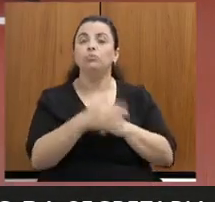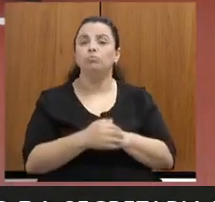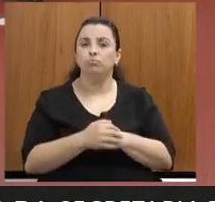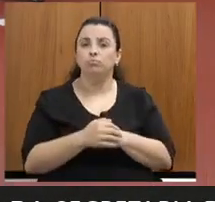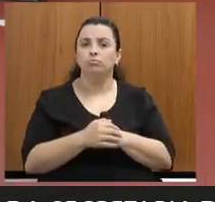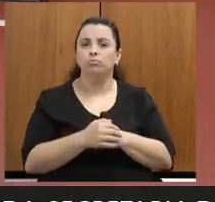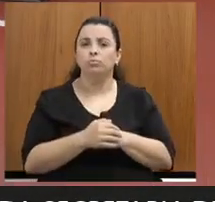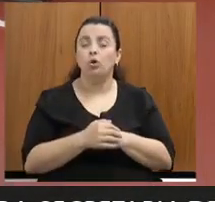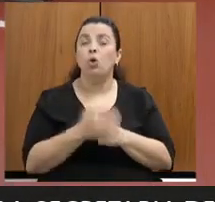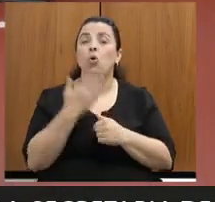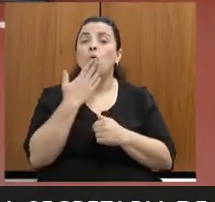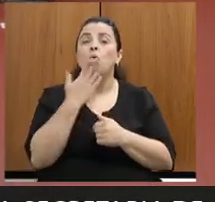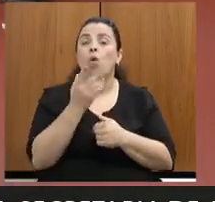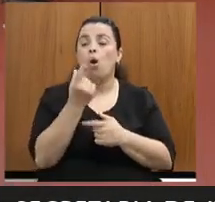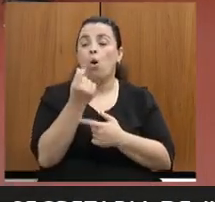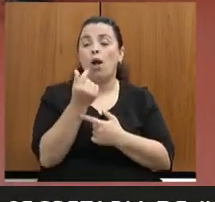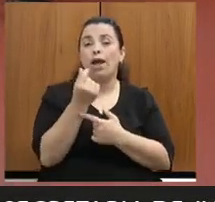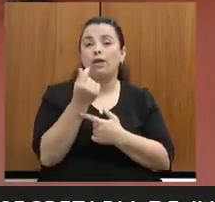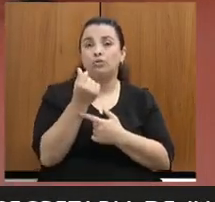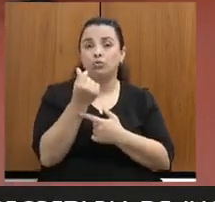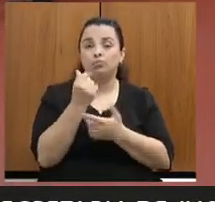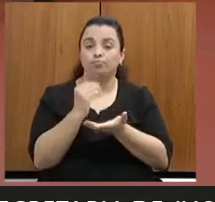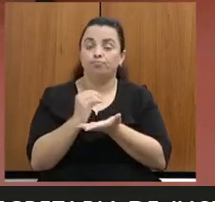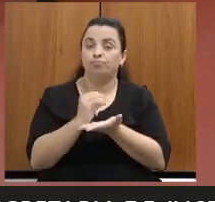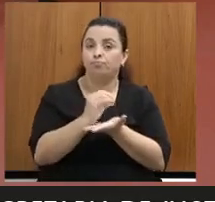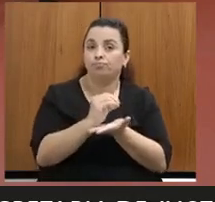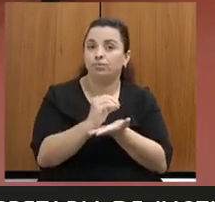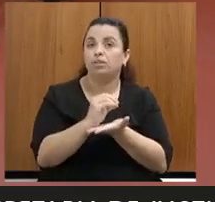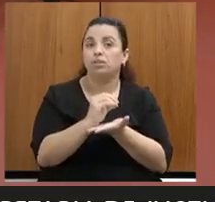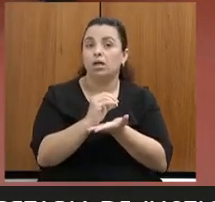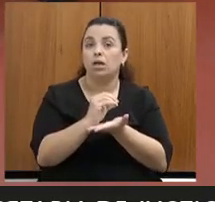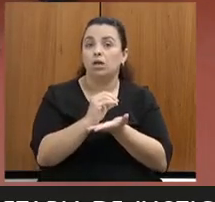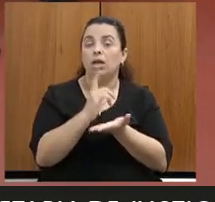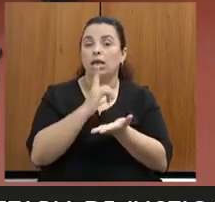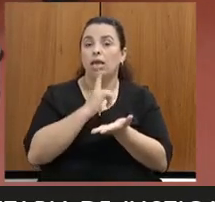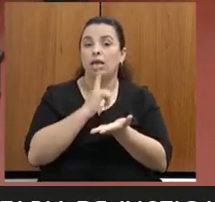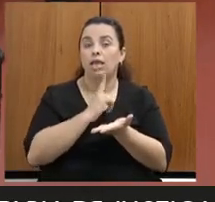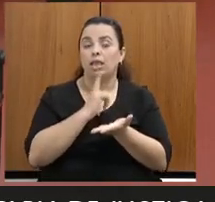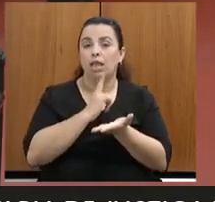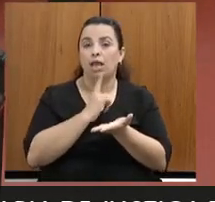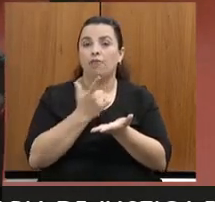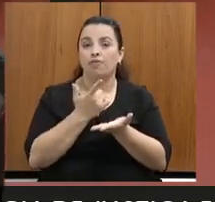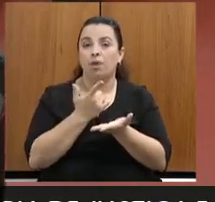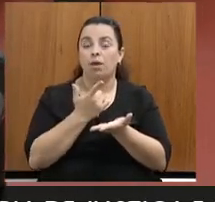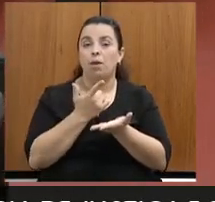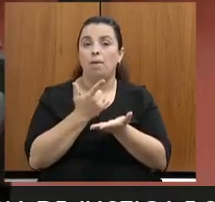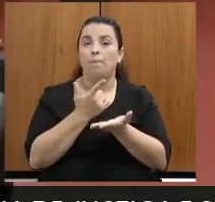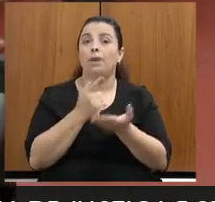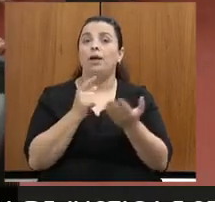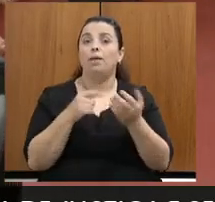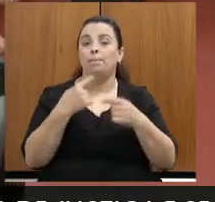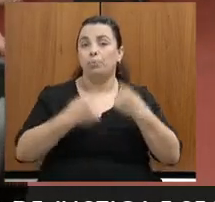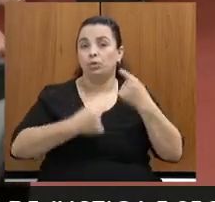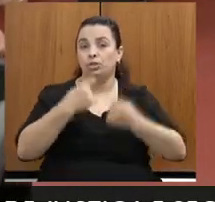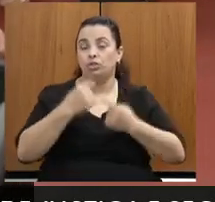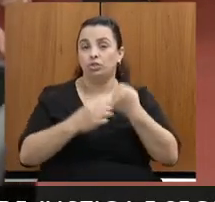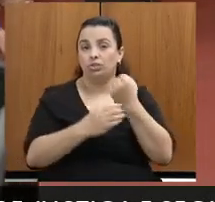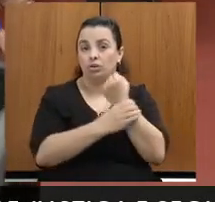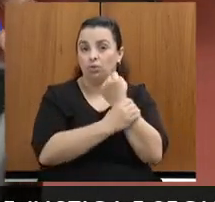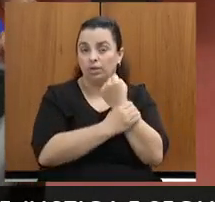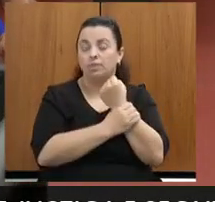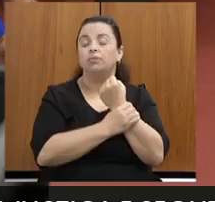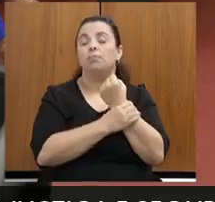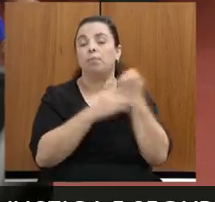é custei recursos de investimento que foram destinados a política de segurança pública especialmente a